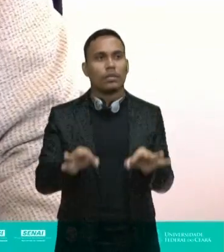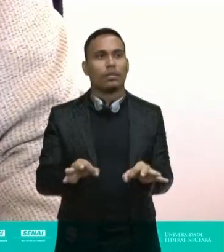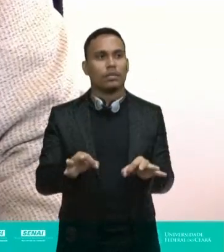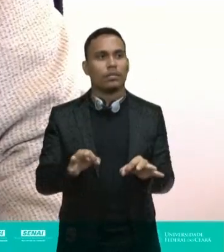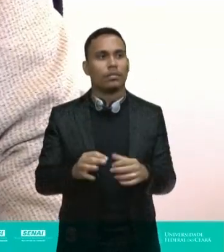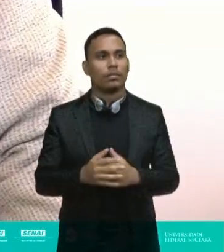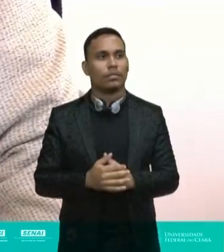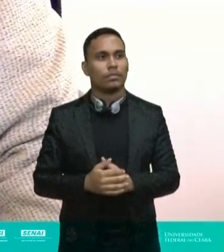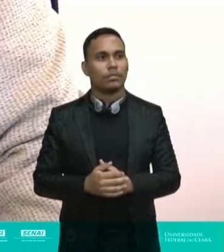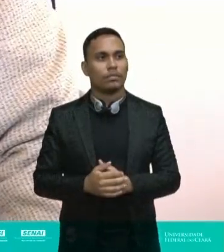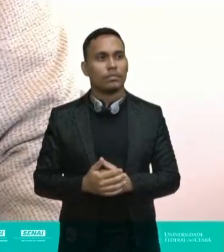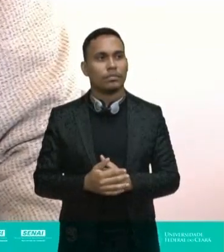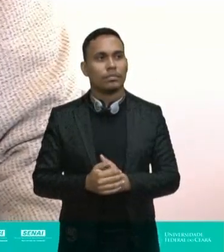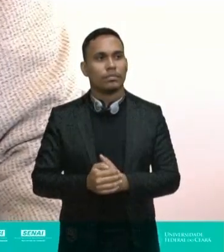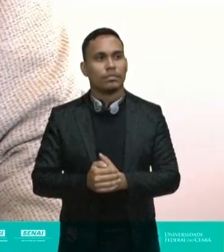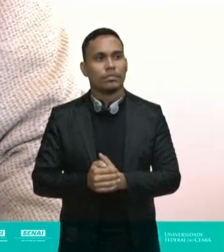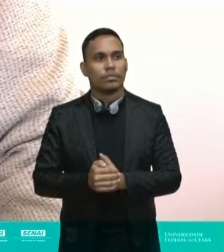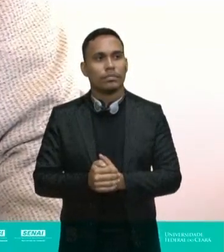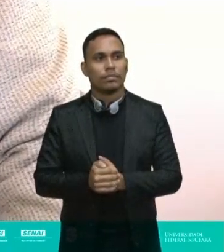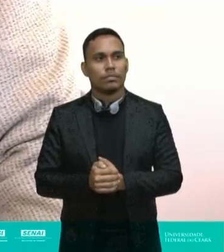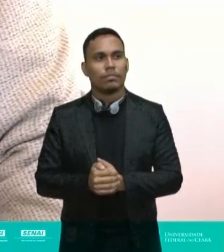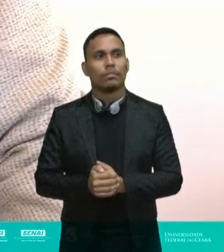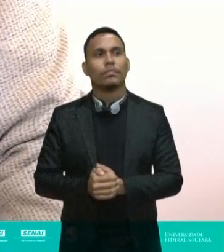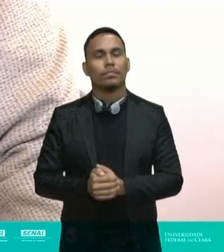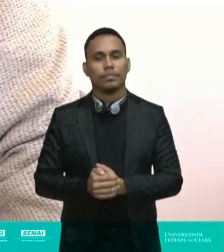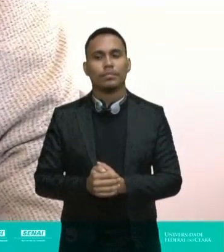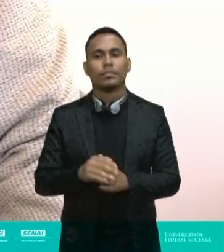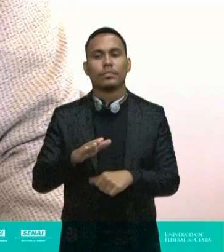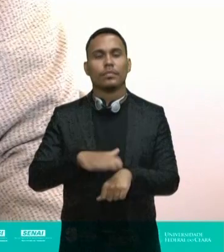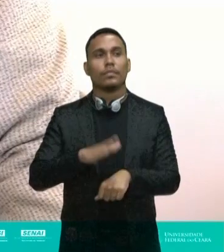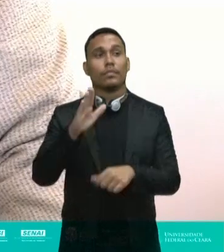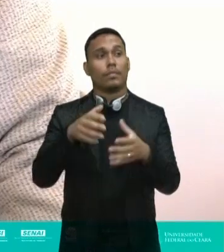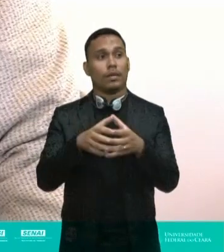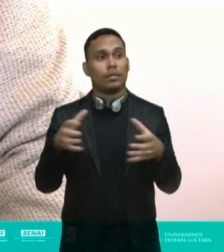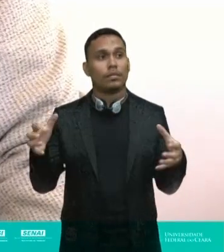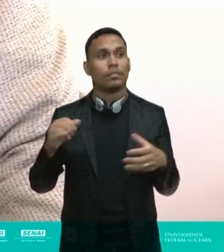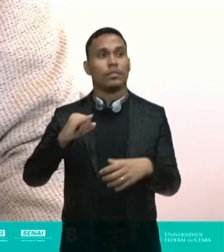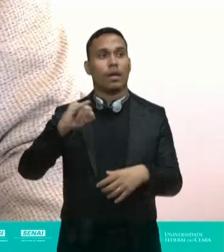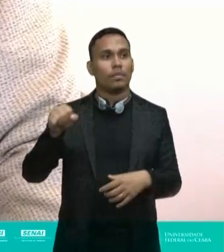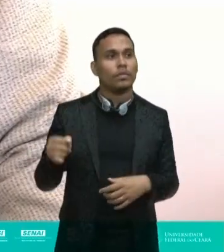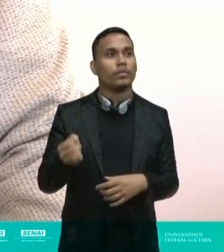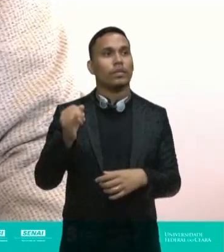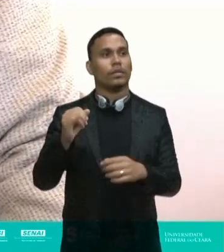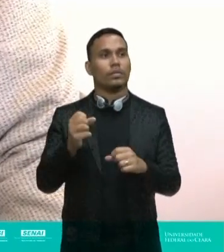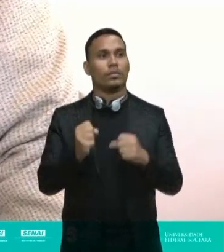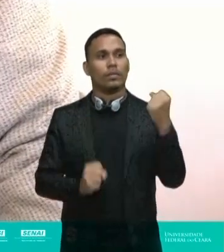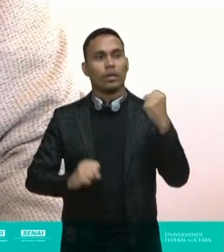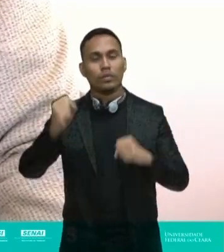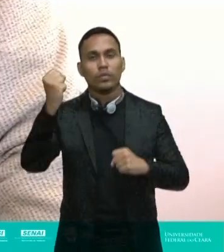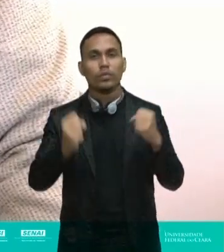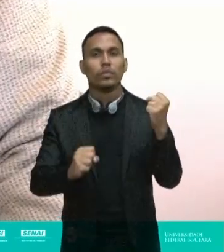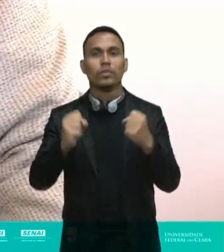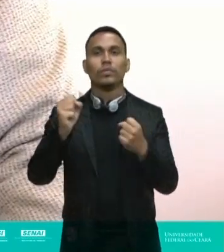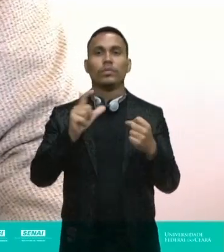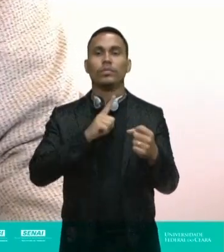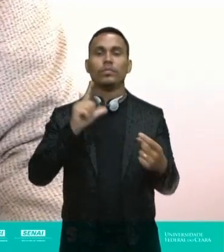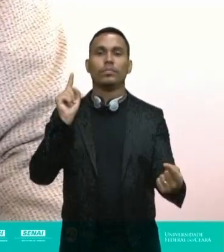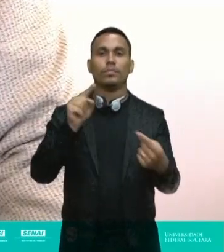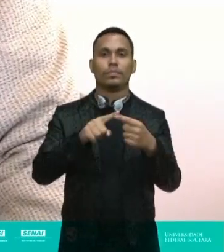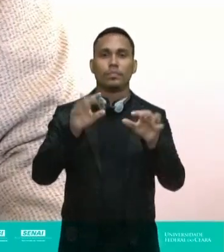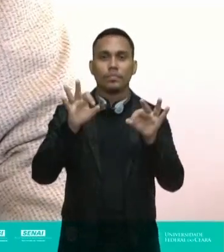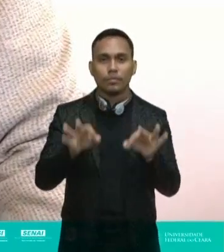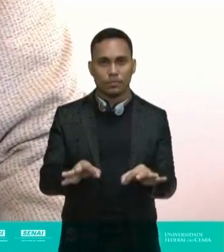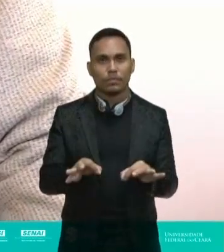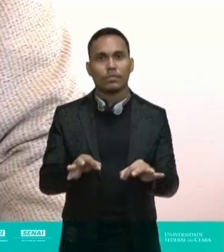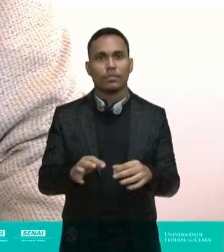servem. Com o objetivo de definir um rumo claro, maximizando as oportunidades que o desenvolvimento da indústria do hidrogênio e seus derivados